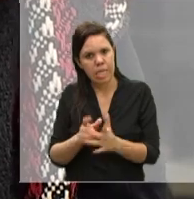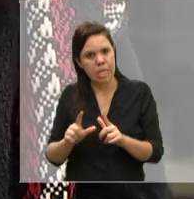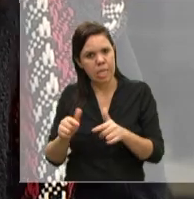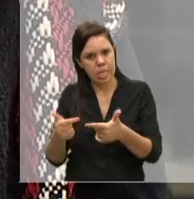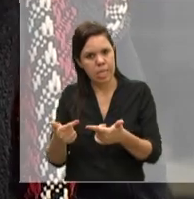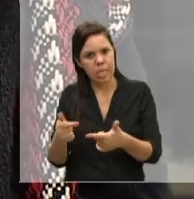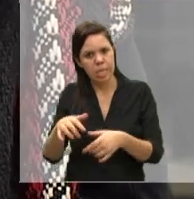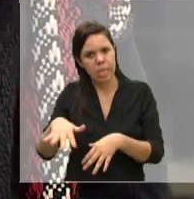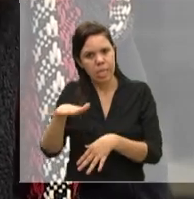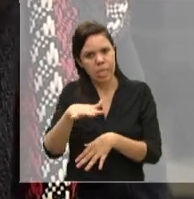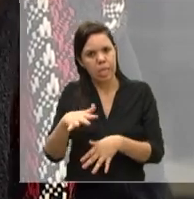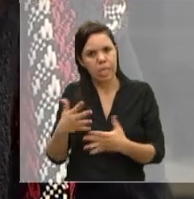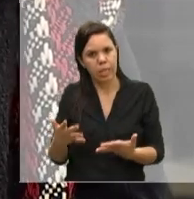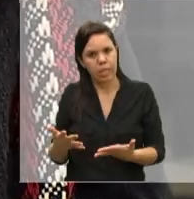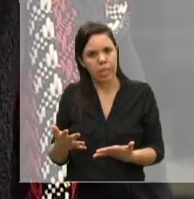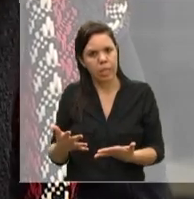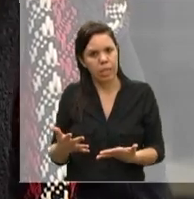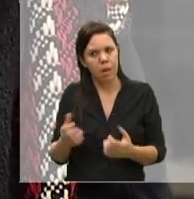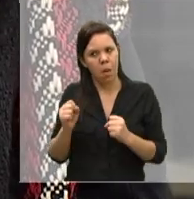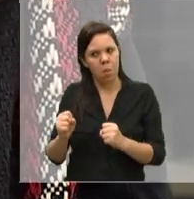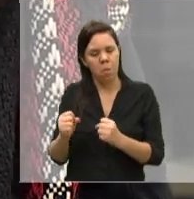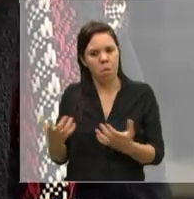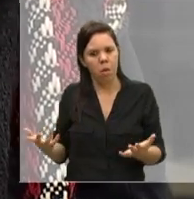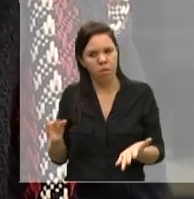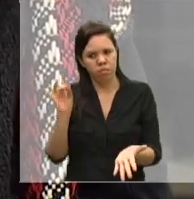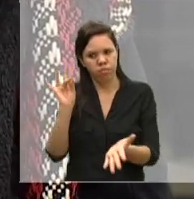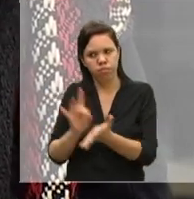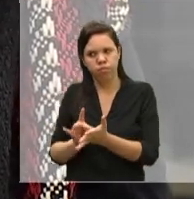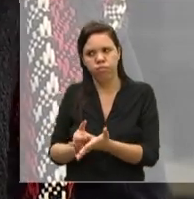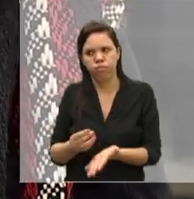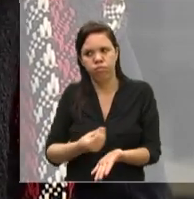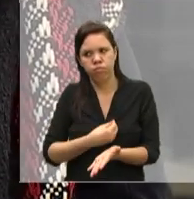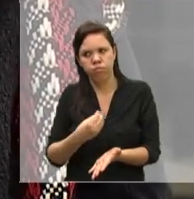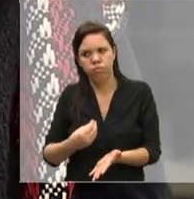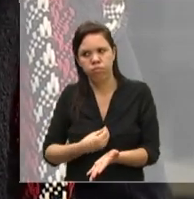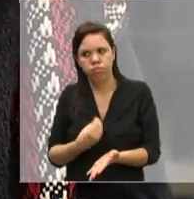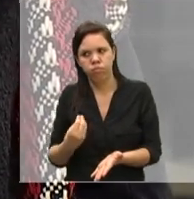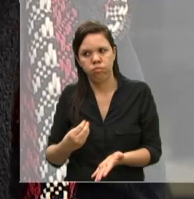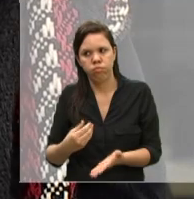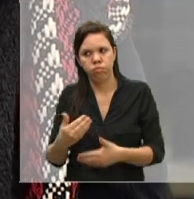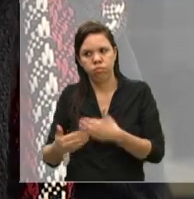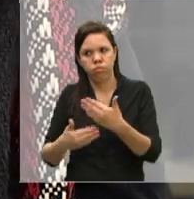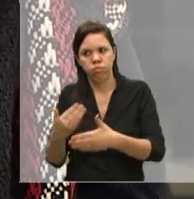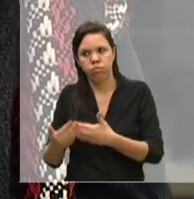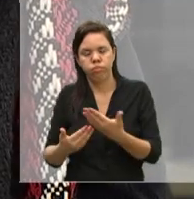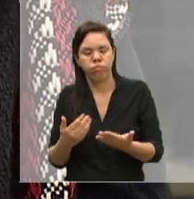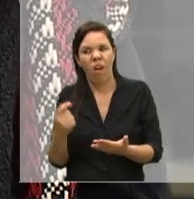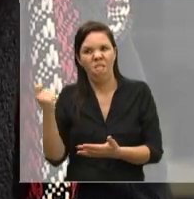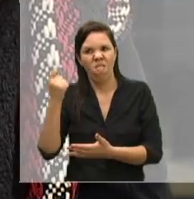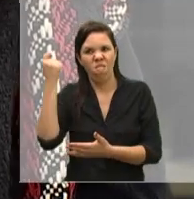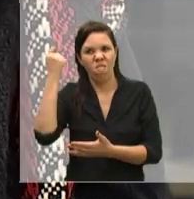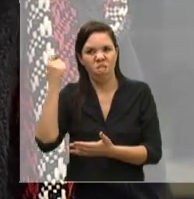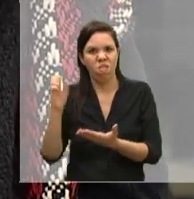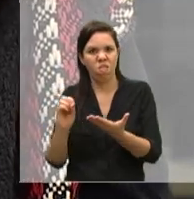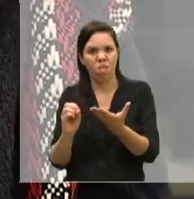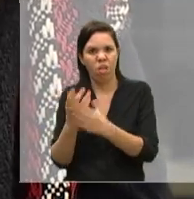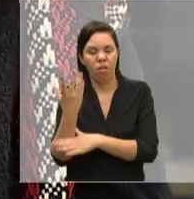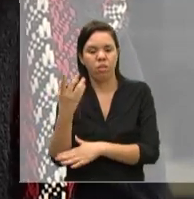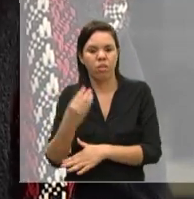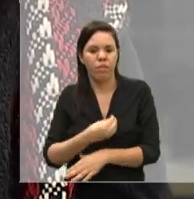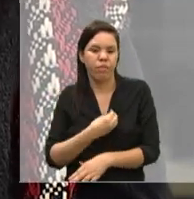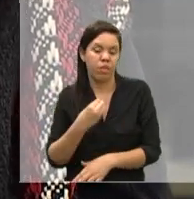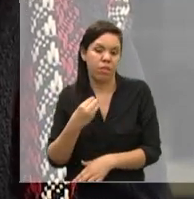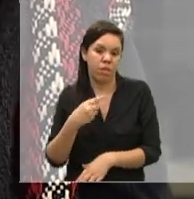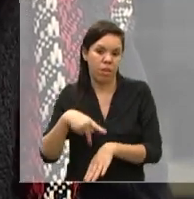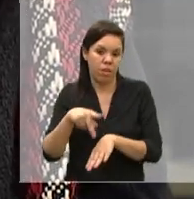nesses espaços de poder com a realidade, com a vida, com aquilo que as pessoas estão vivendo e com o agravamento das condições de vida, porque é isso que a gente está vendo